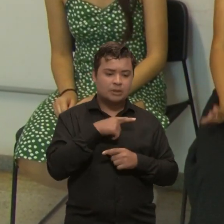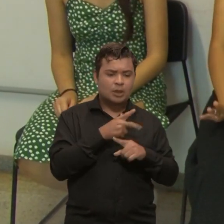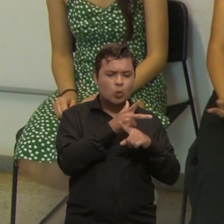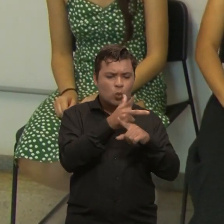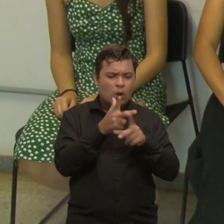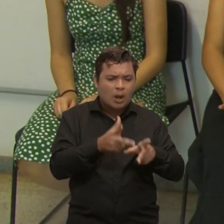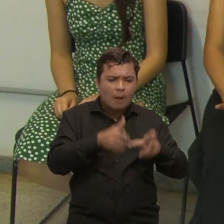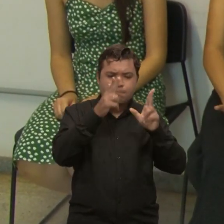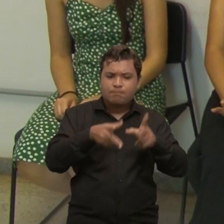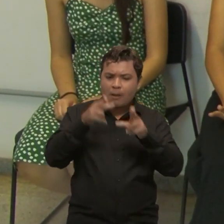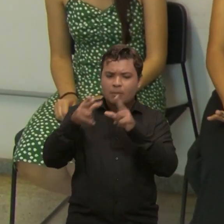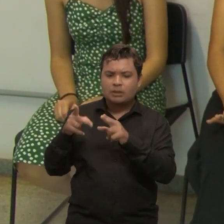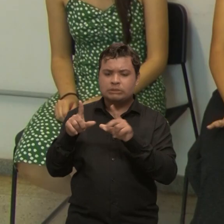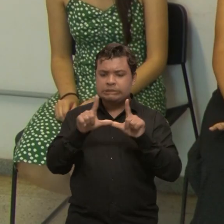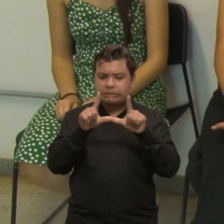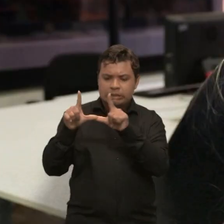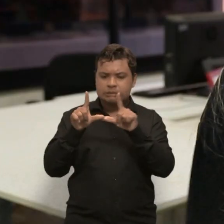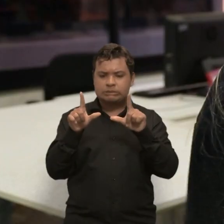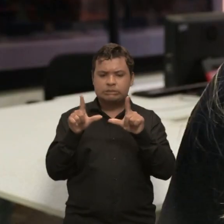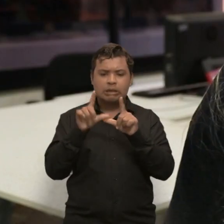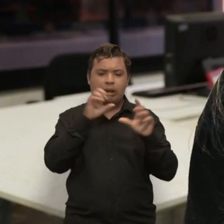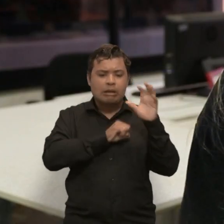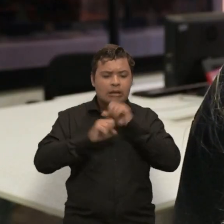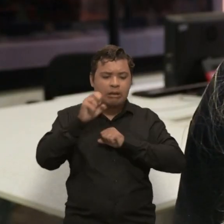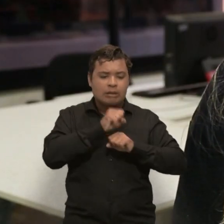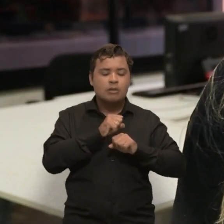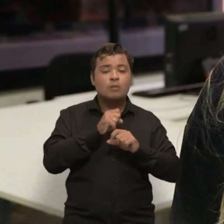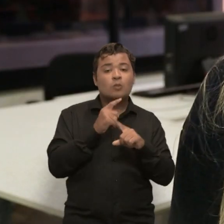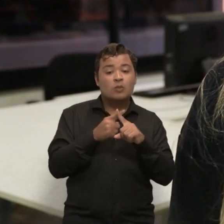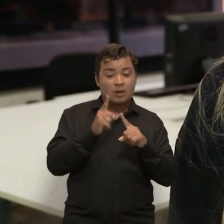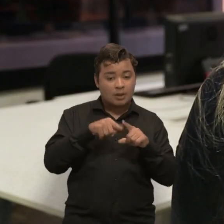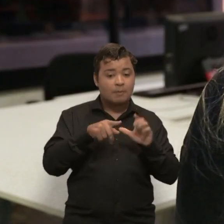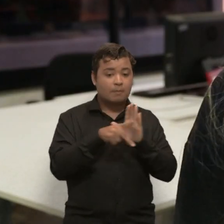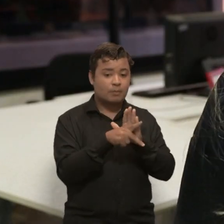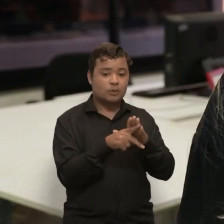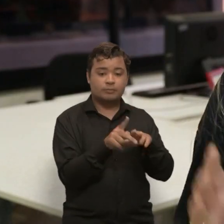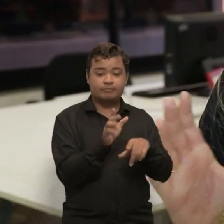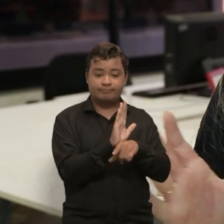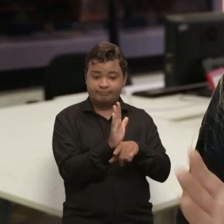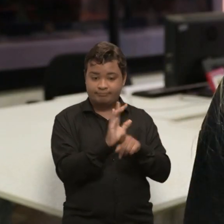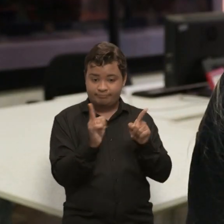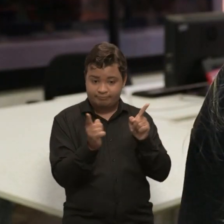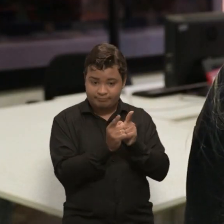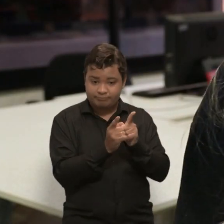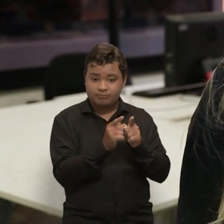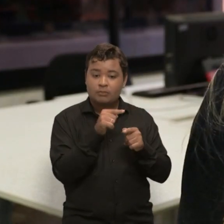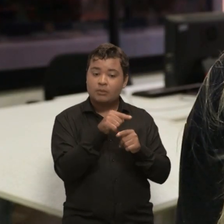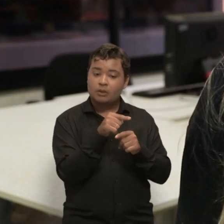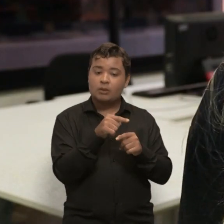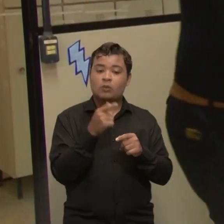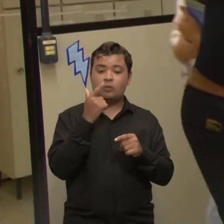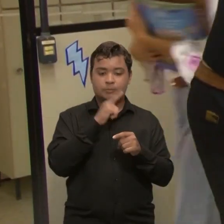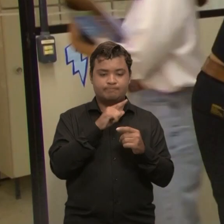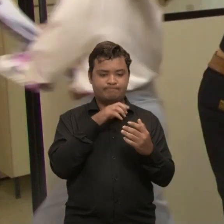cenas rápidas, para dar esse tom que o curta precisa para a gente chegar nessa